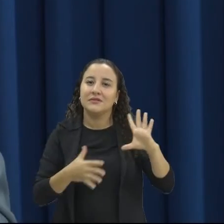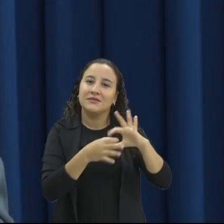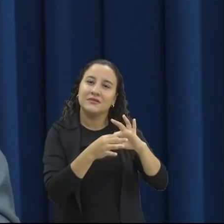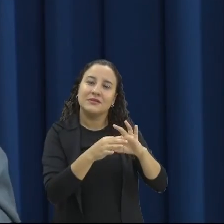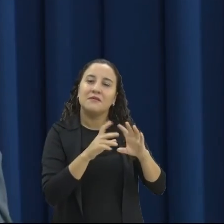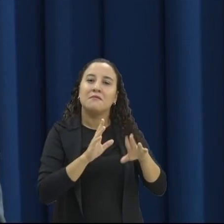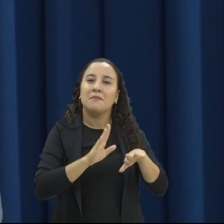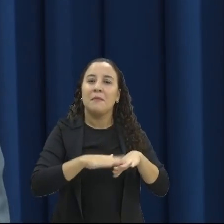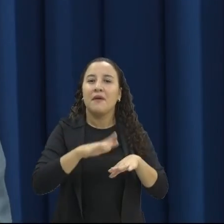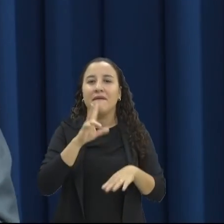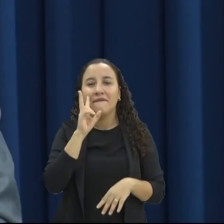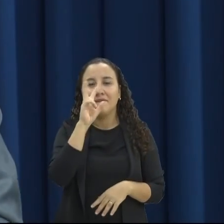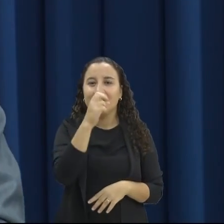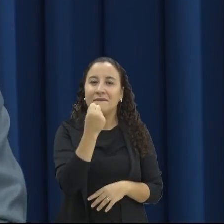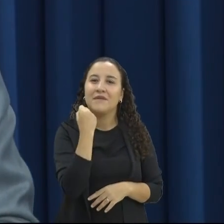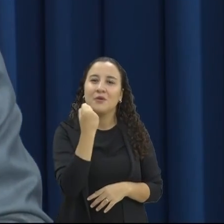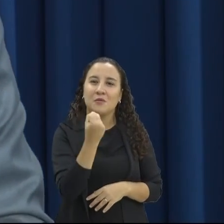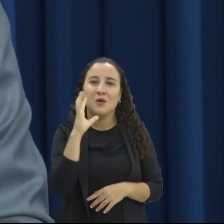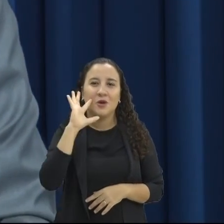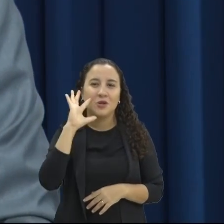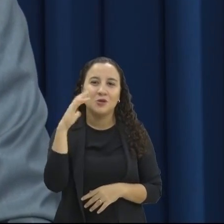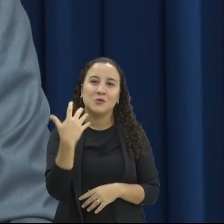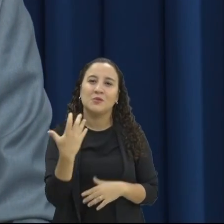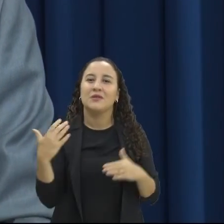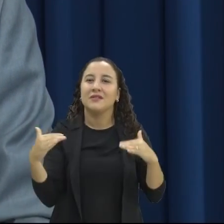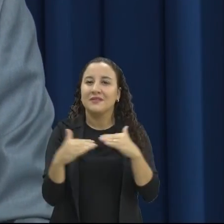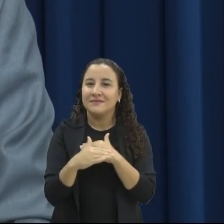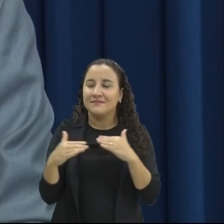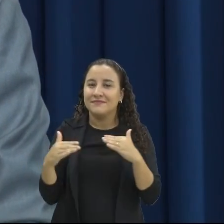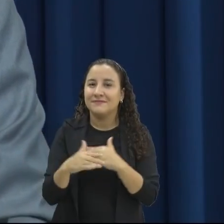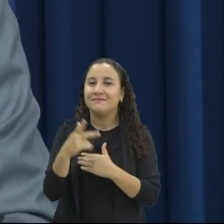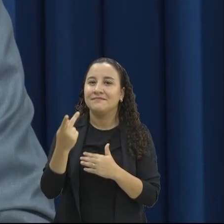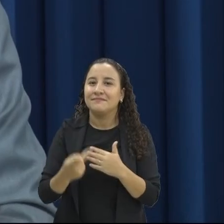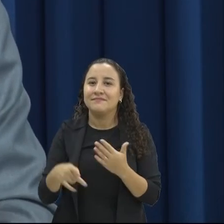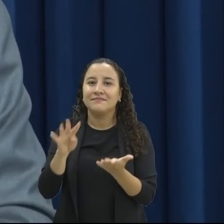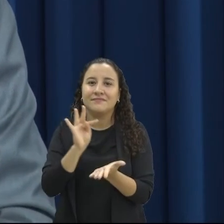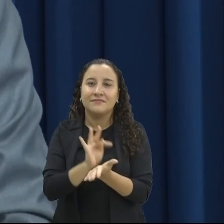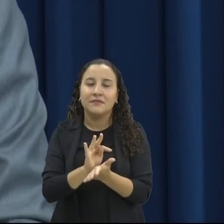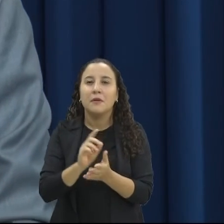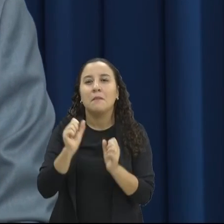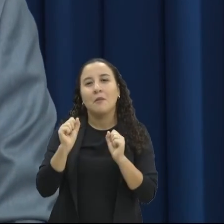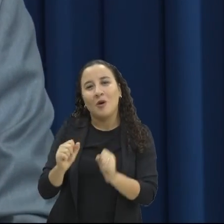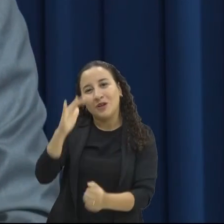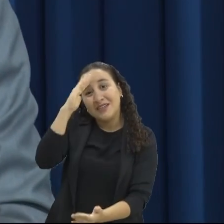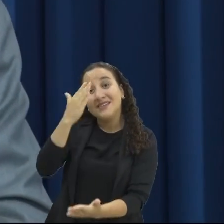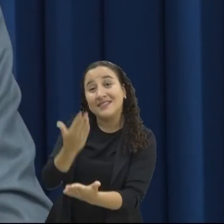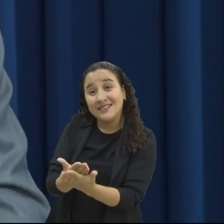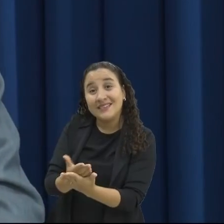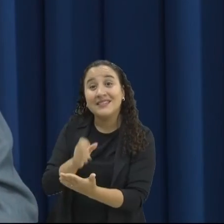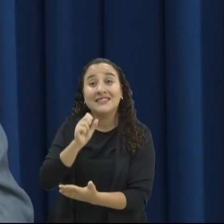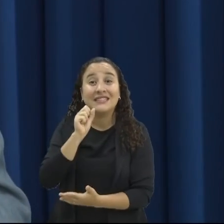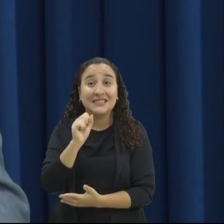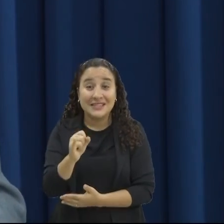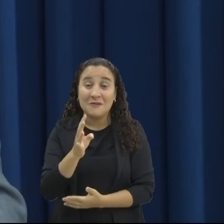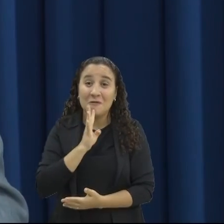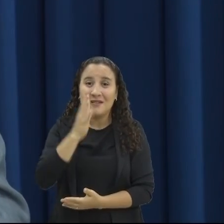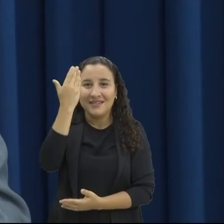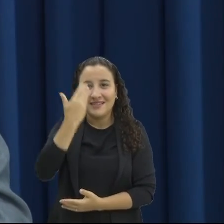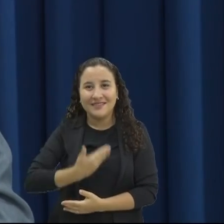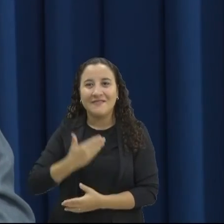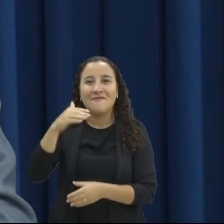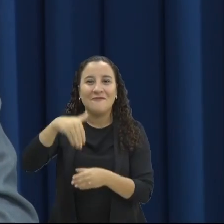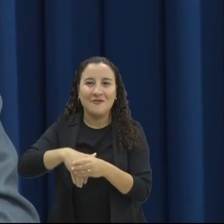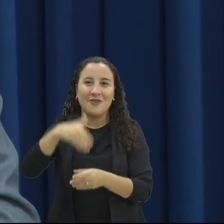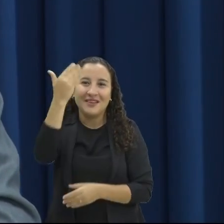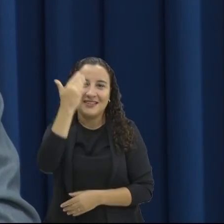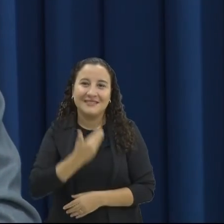somar esforços para ajudar a resolver esse problema do transporte público na capital. Pode confiar, Neuma, quem conhece o Fábio Novo, vota no